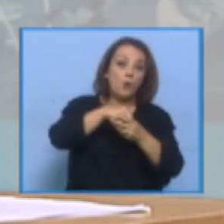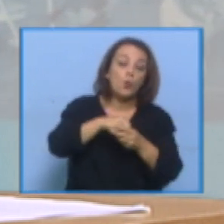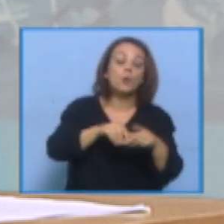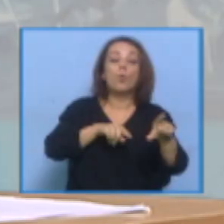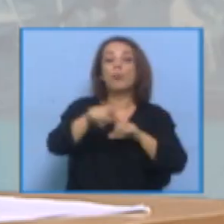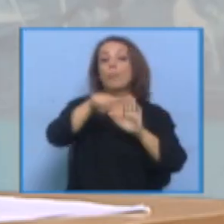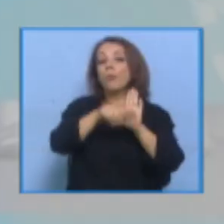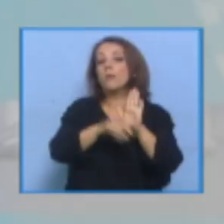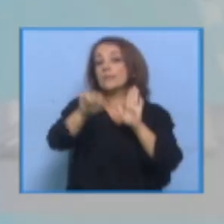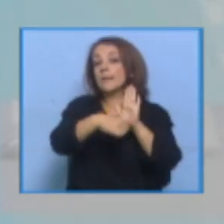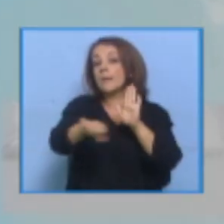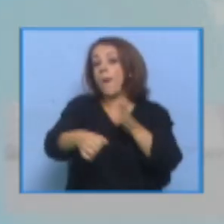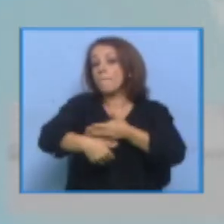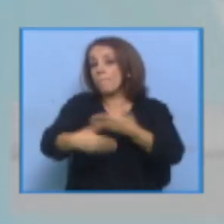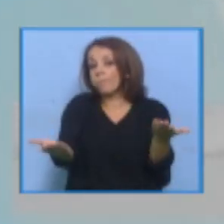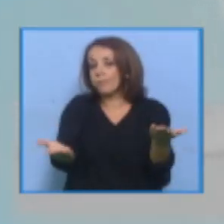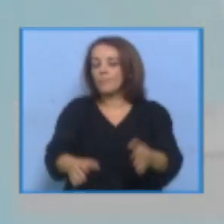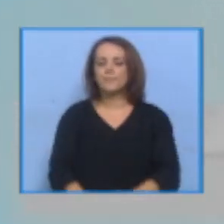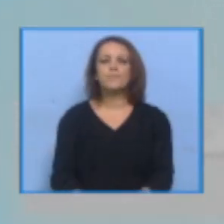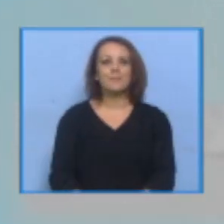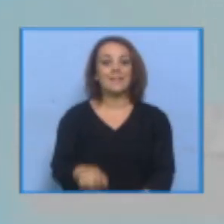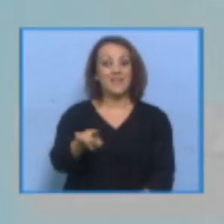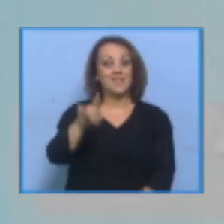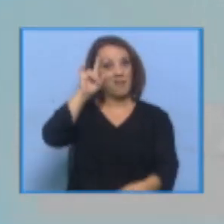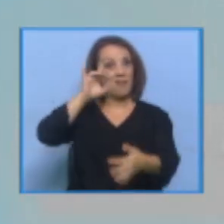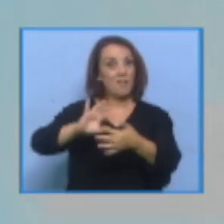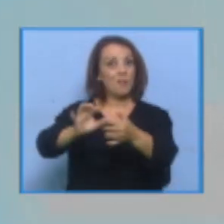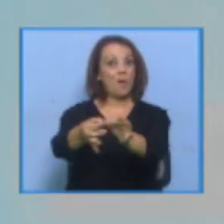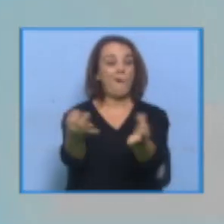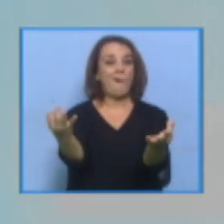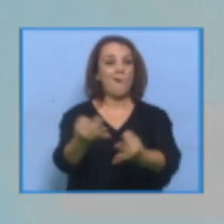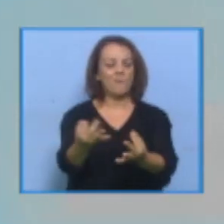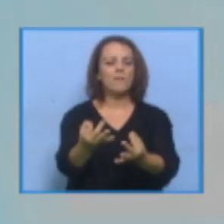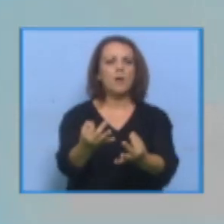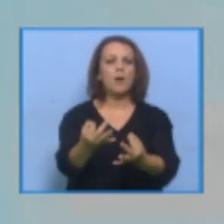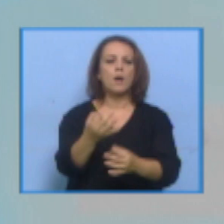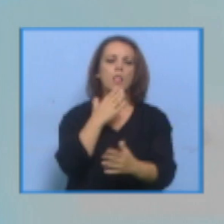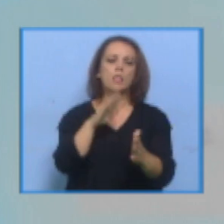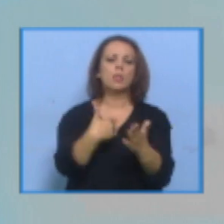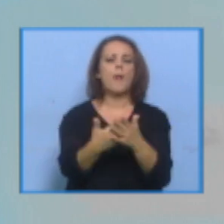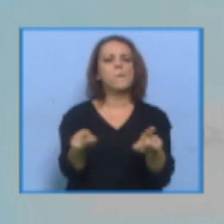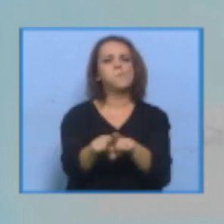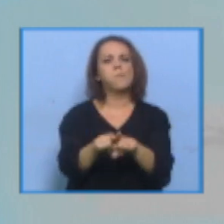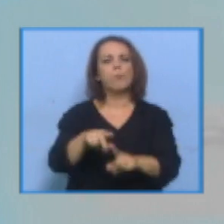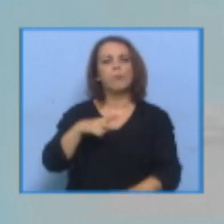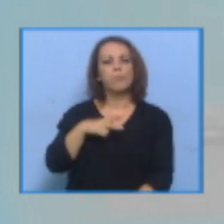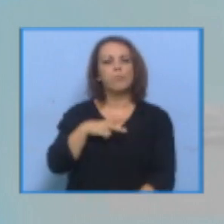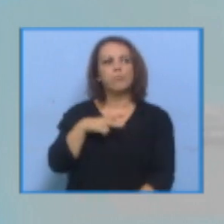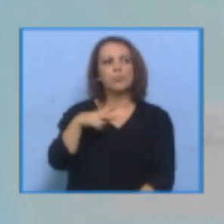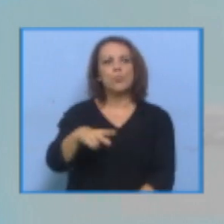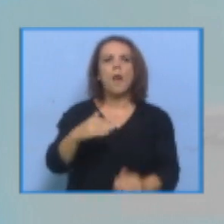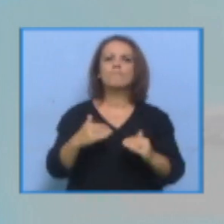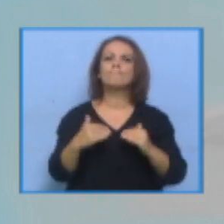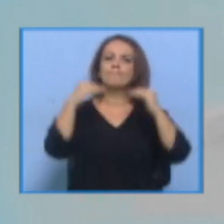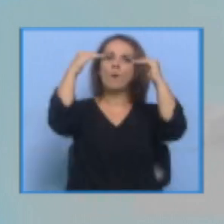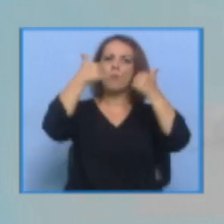políticas. Aliás, nessa linha, números recentes, não é, que dão conta, que não colocam o nosso país numa posição nada boa, não